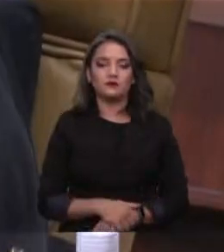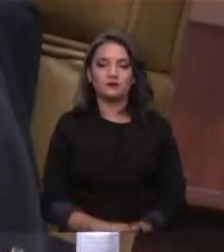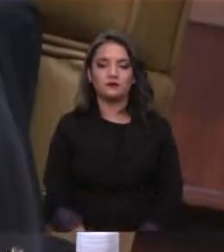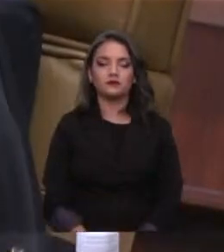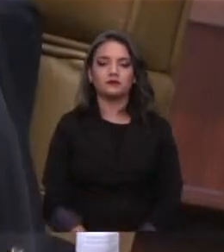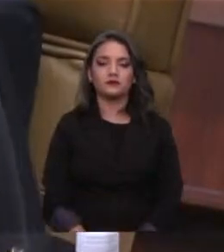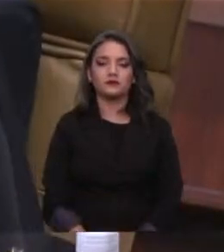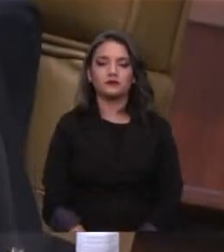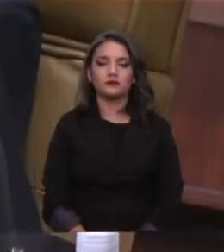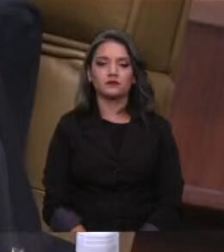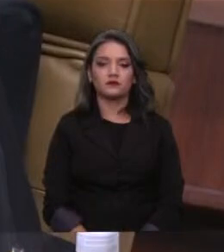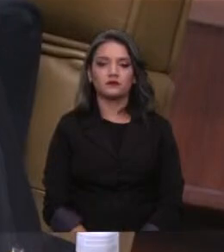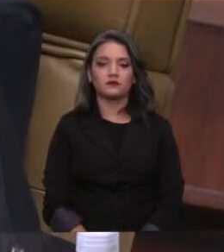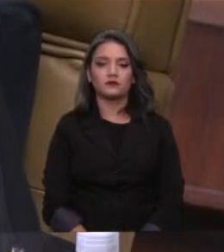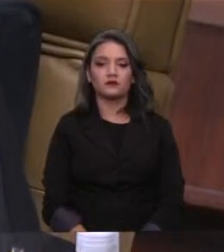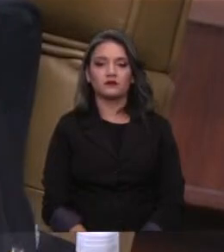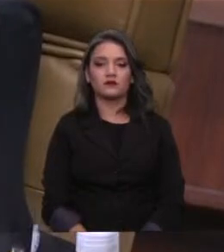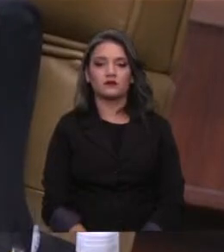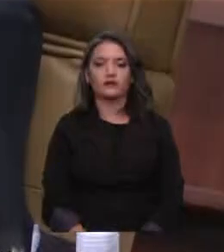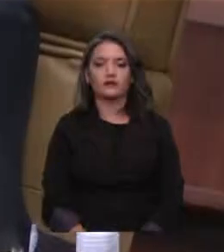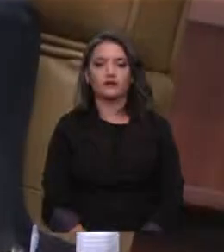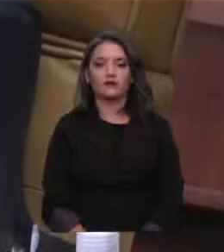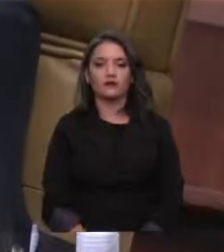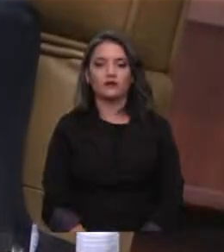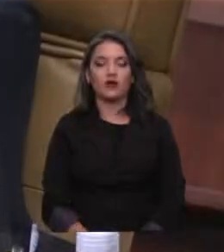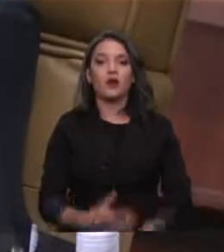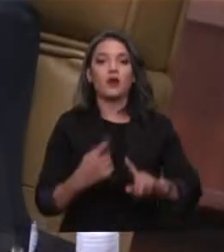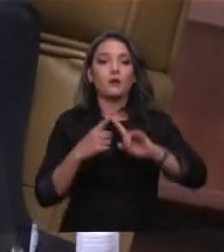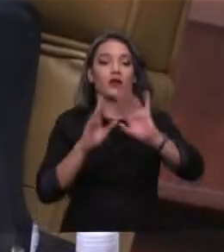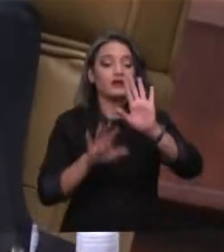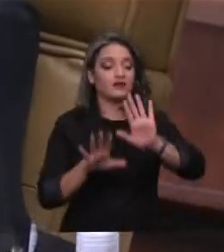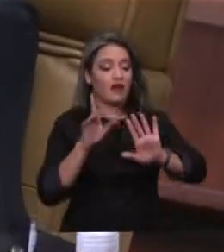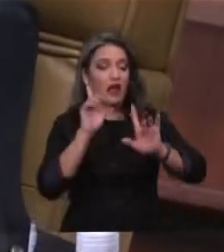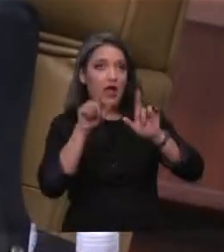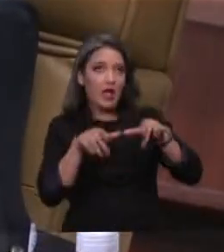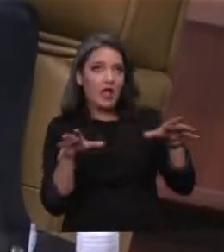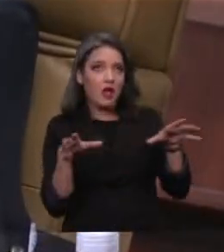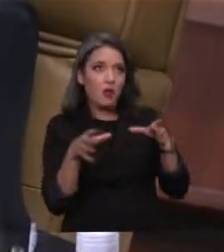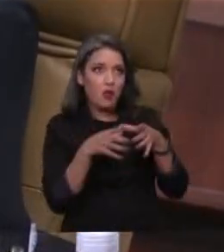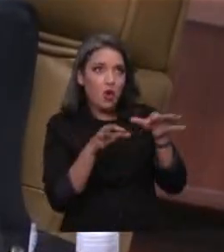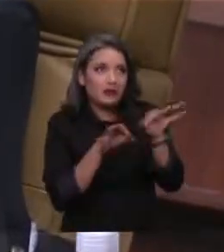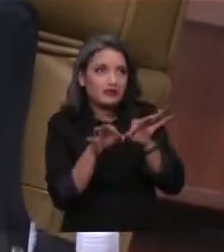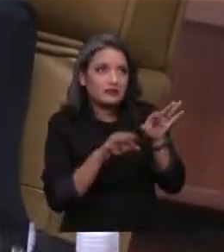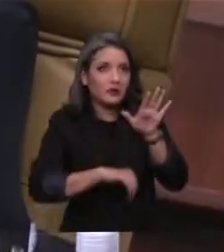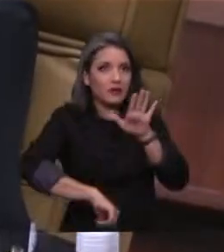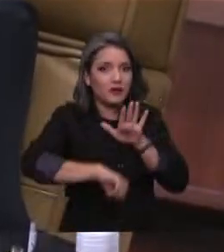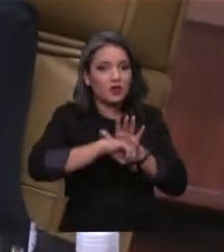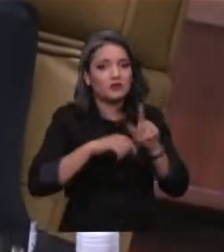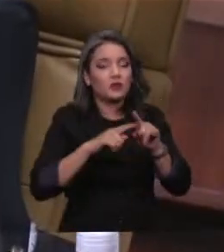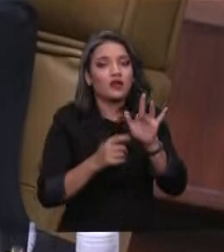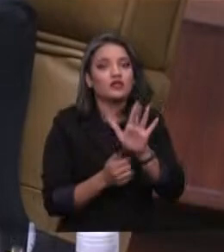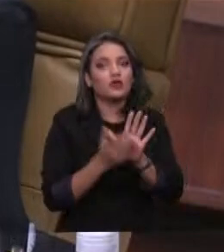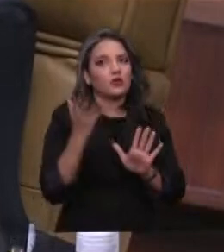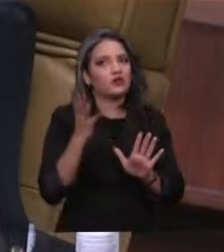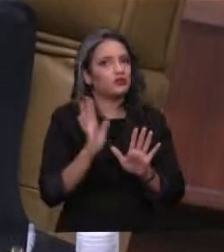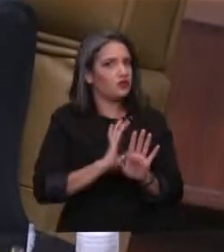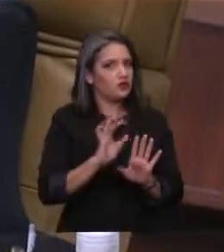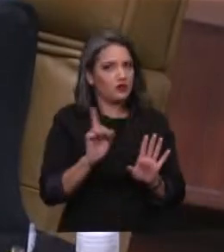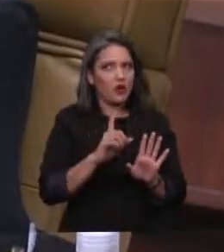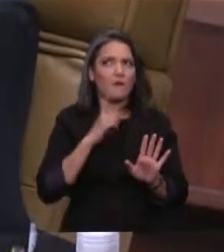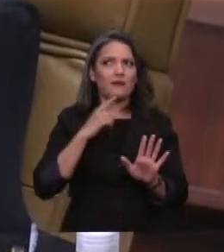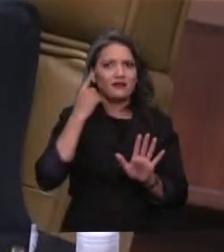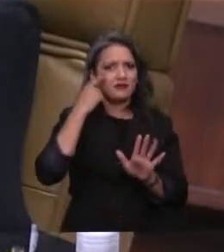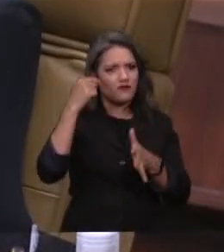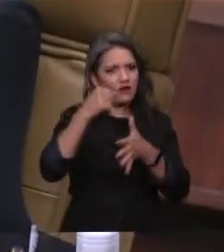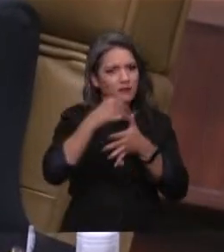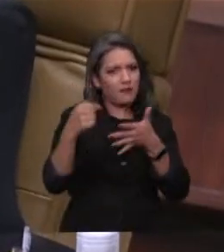nessa interpretação de organização, simplesmente pelo número de pessoas. Ministros julgam ação contra o ex-senador Fernando Collor por corrupção passiva, lavagem de